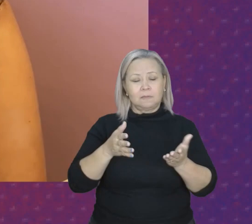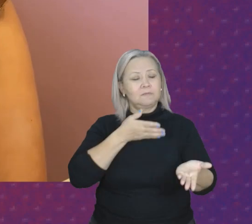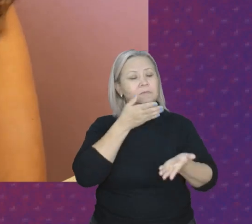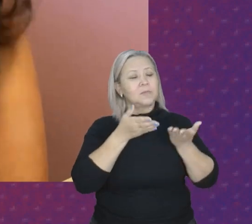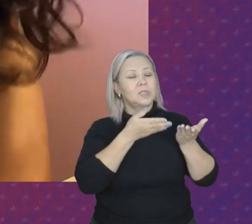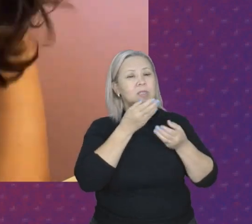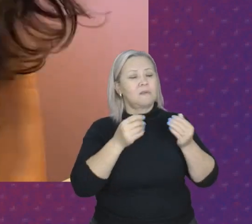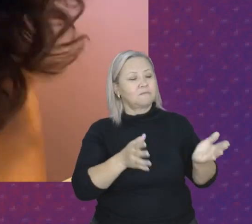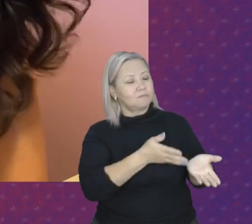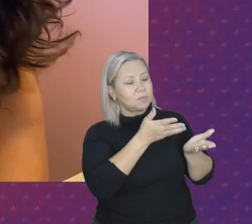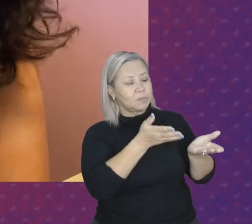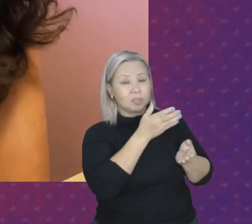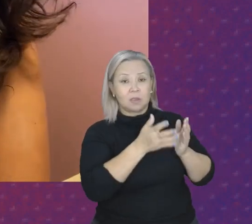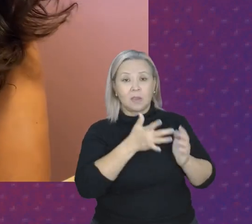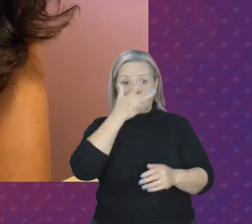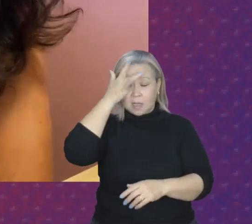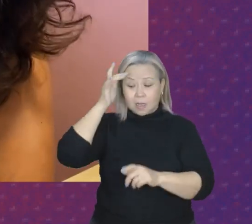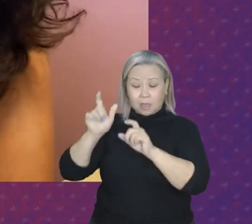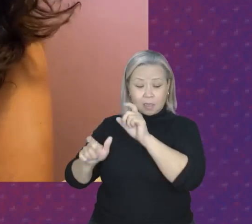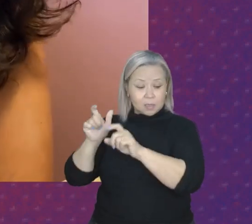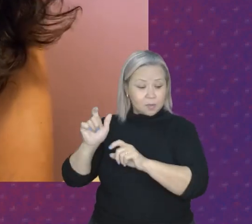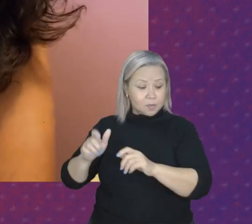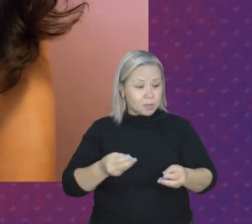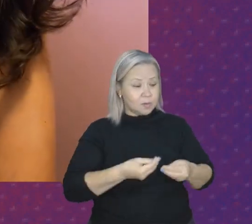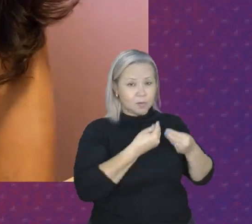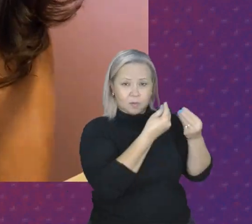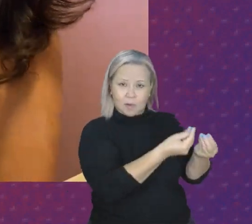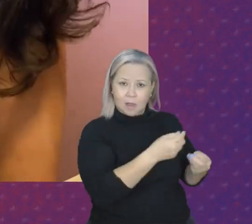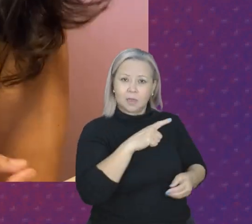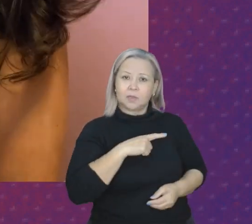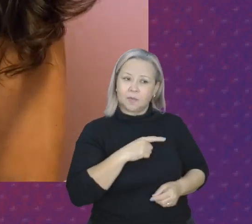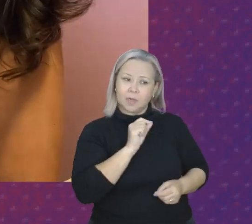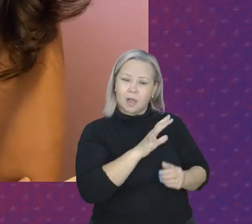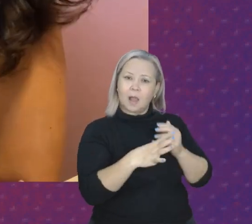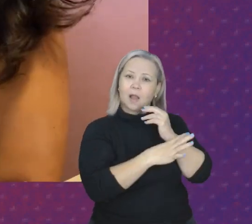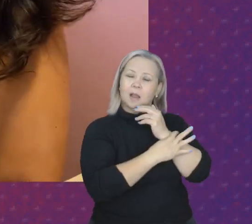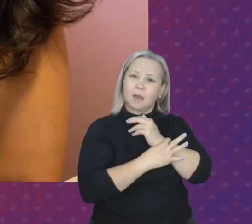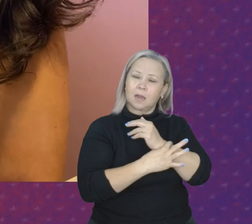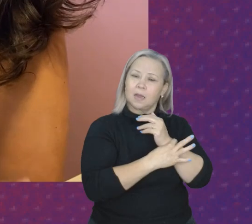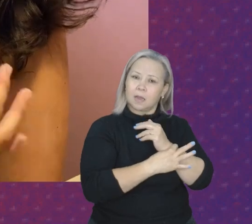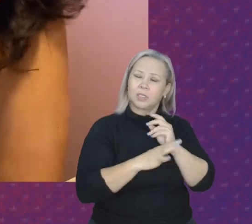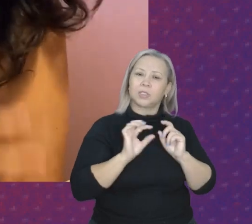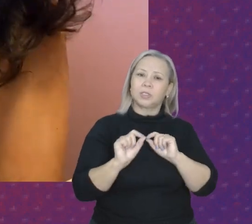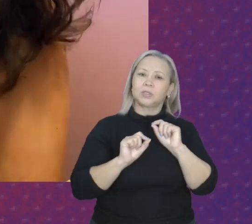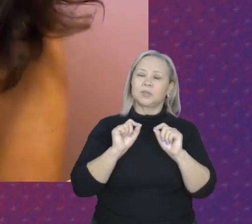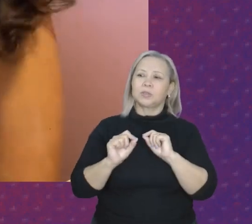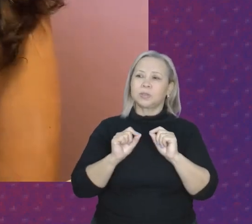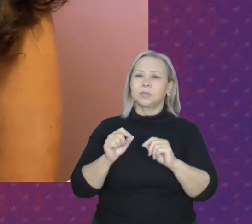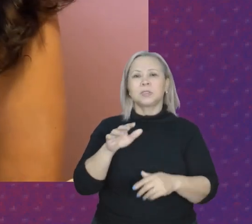de um incentivo para que as pessoas doassem, tivesse lá também a garantia de que todos e todas tenham